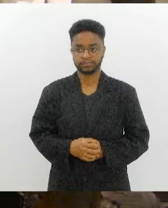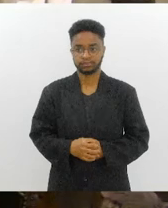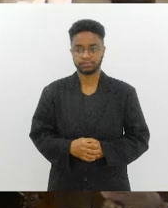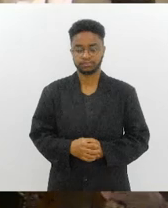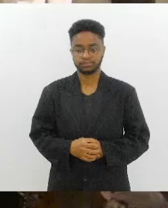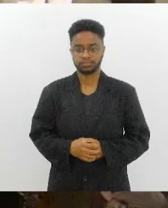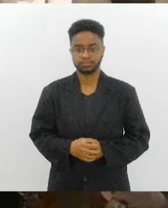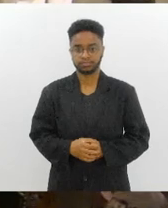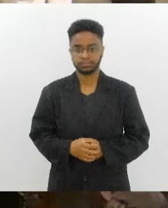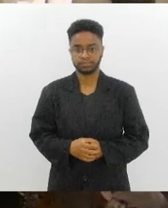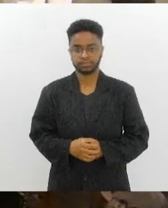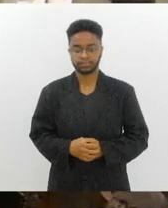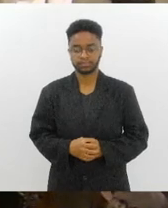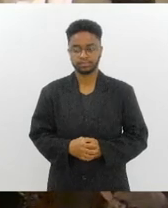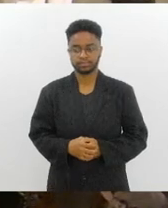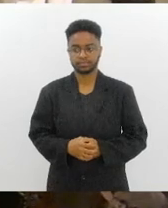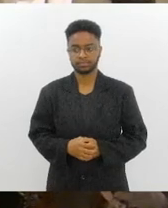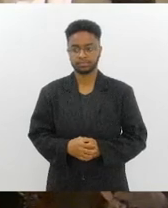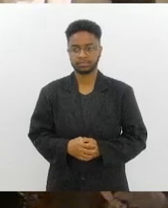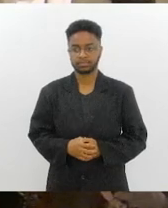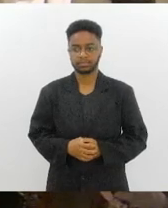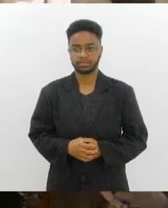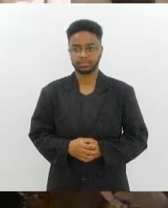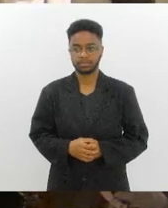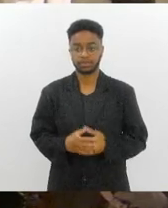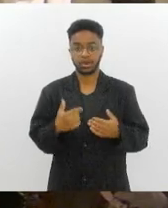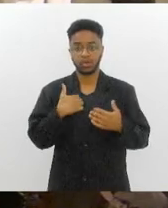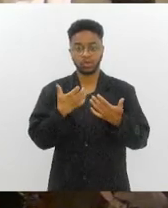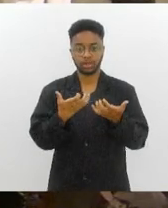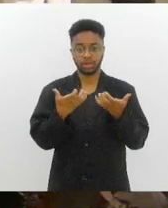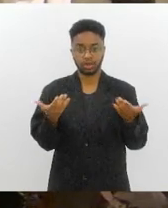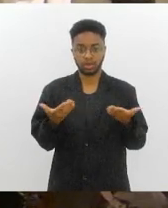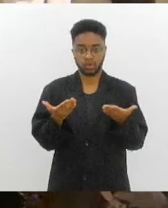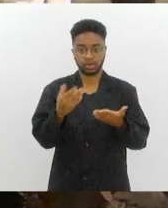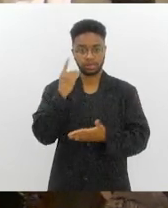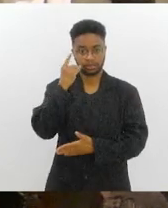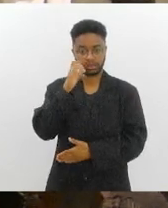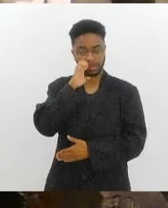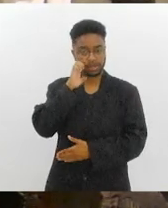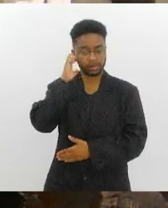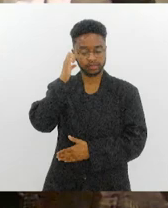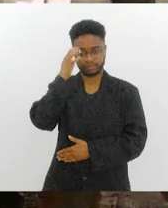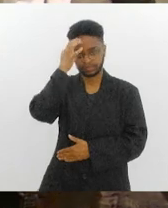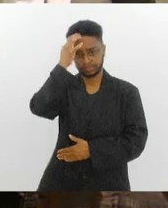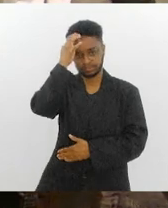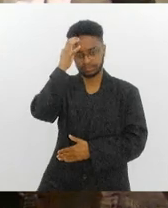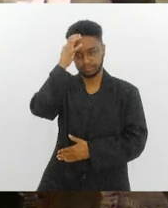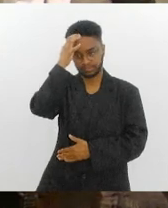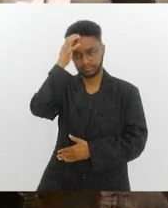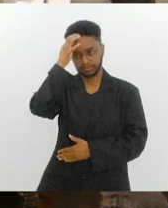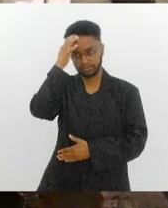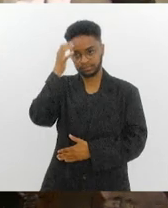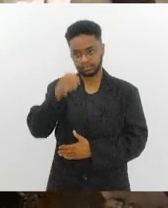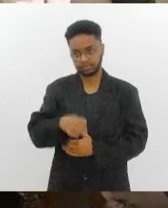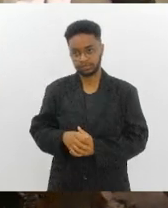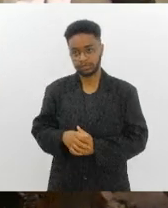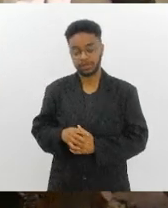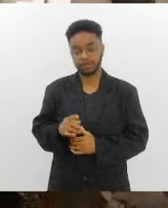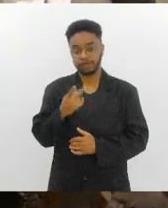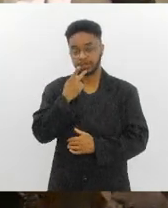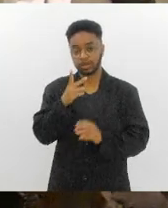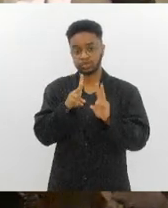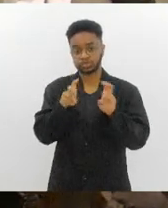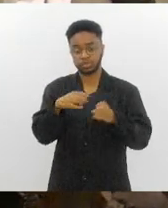Queria, Érica Takemoto, falar primeiro do prazer que eu tenho de estar